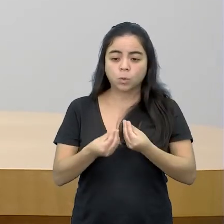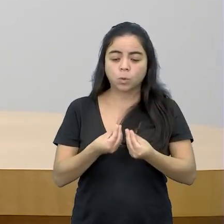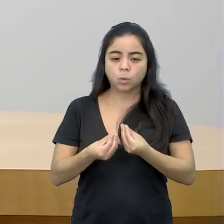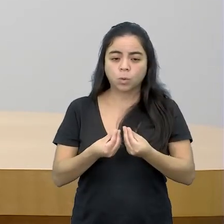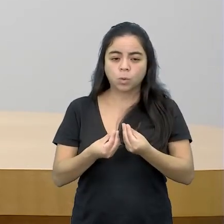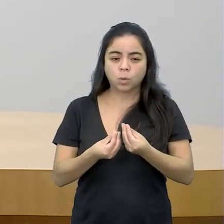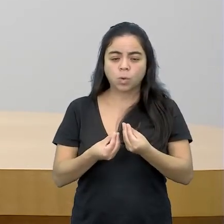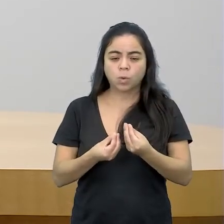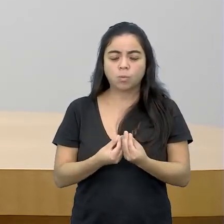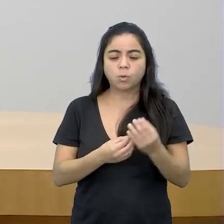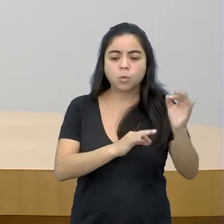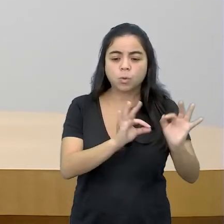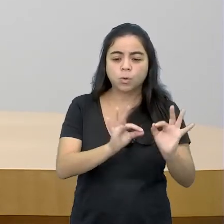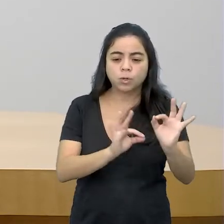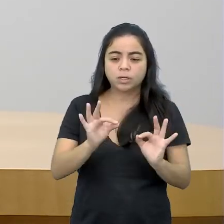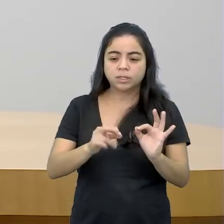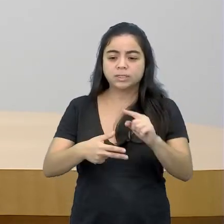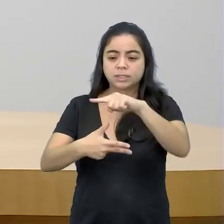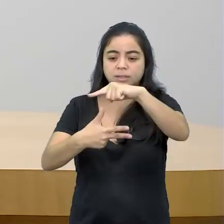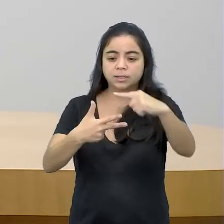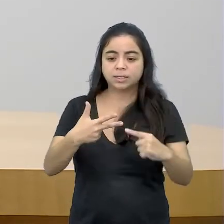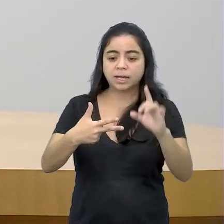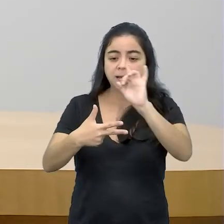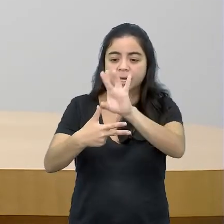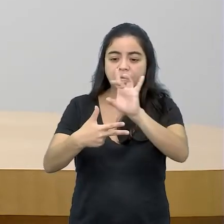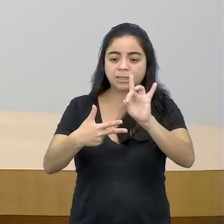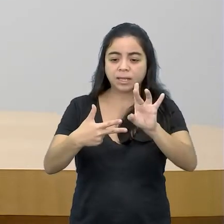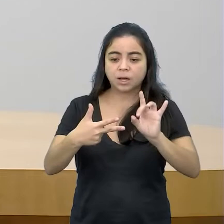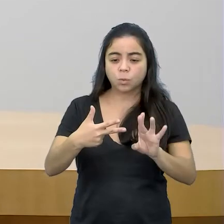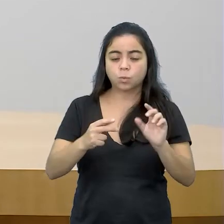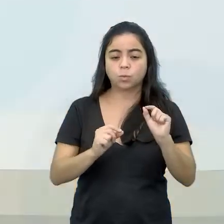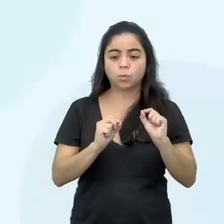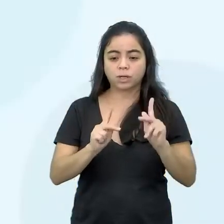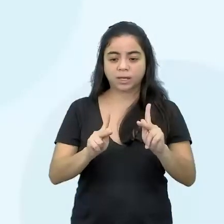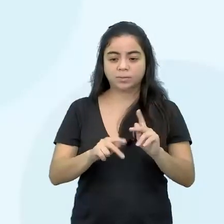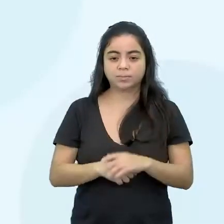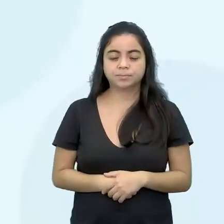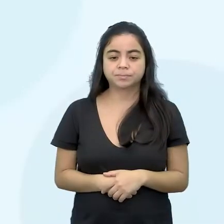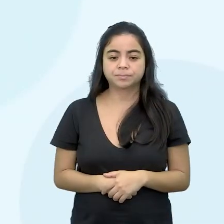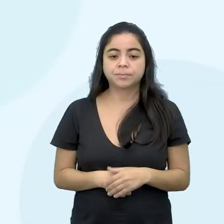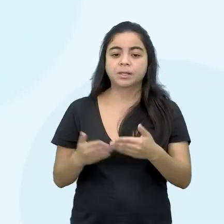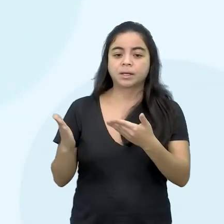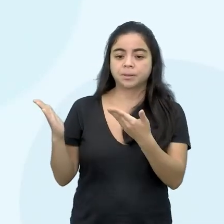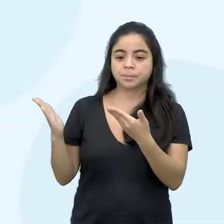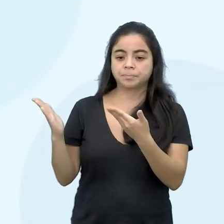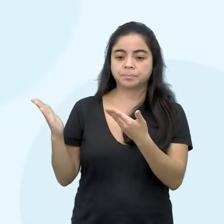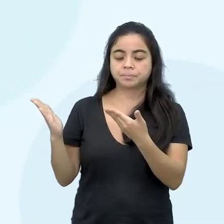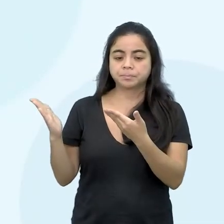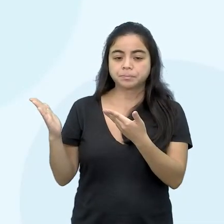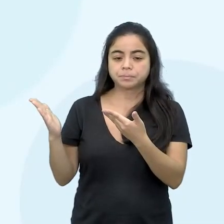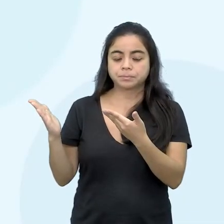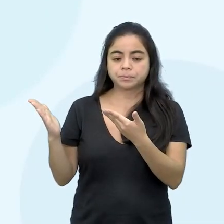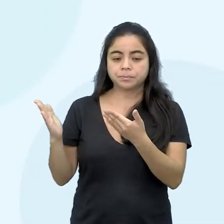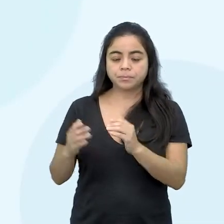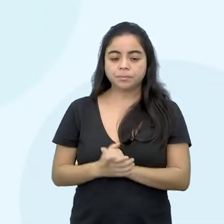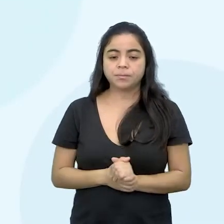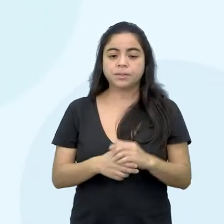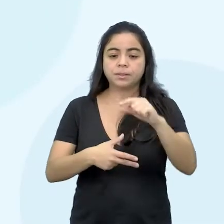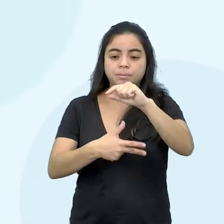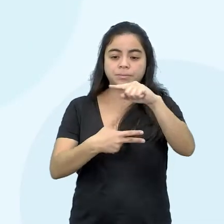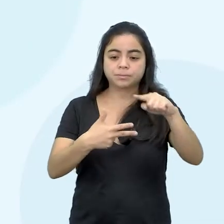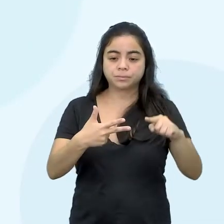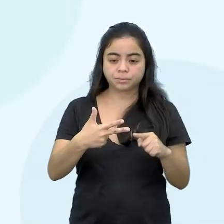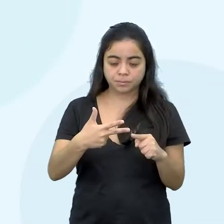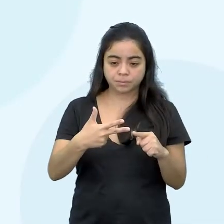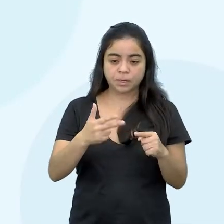como é que se organizam cada um desses 3 poderes, tá certo? Quando a gente chega na parte da Constituição